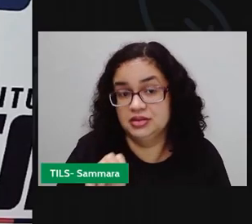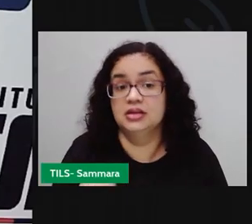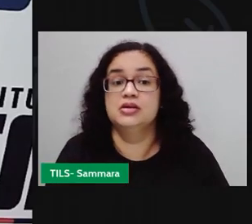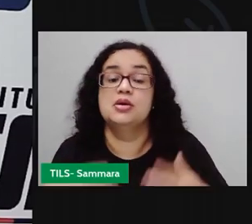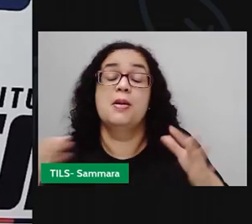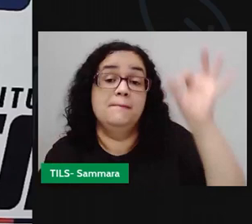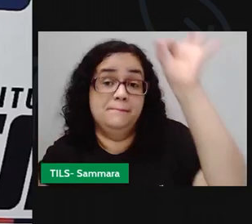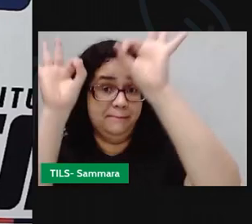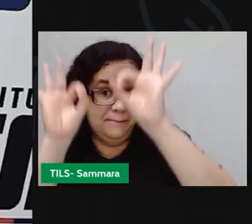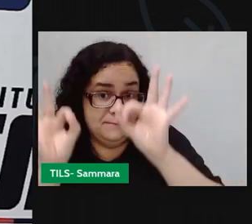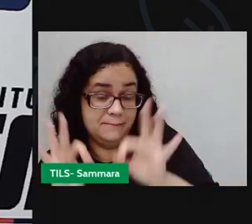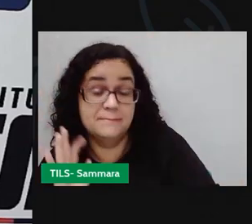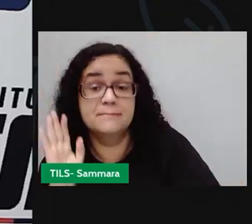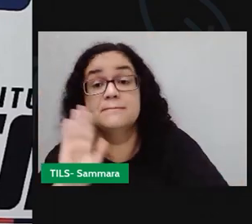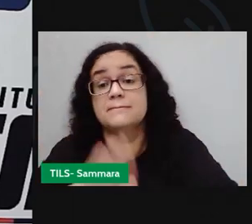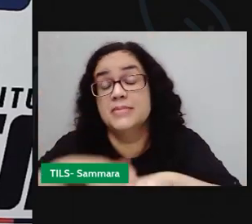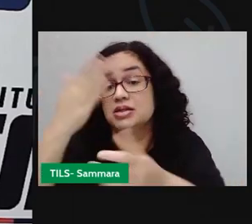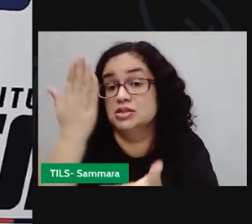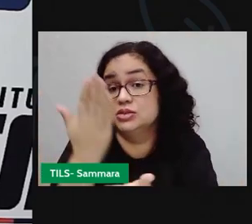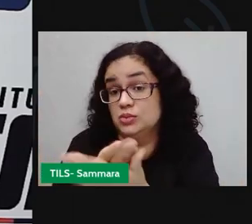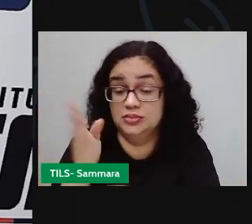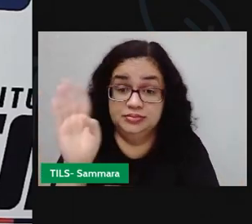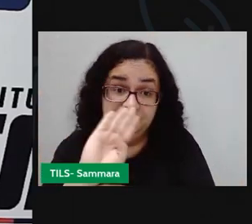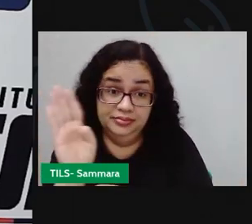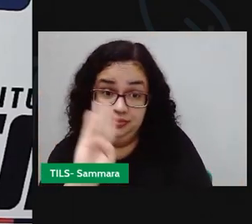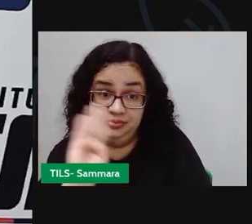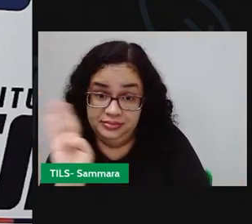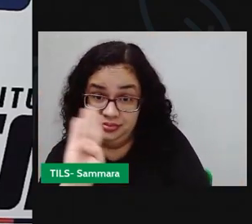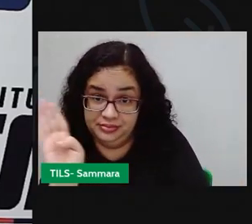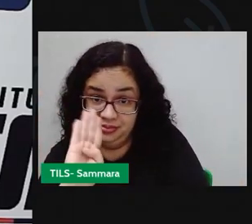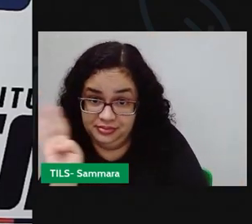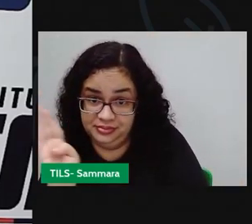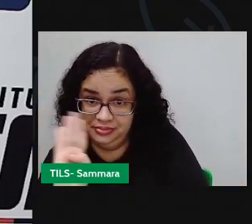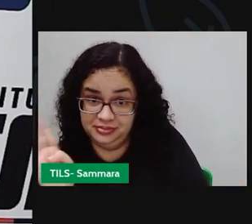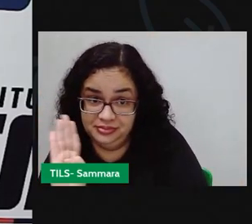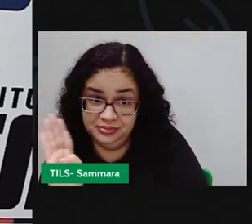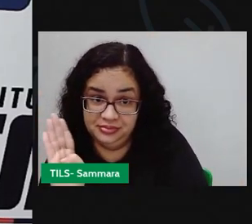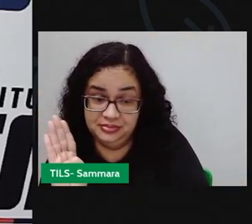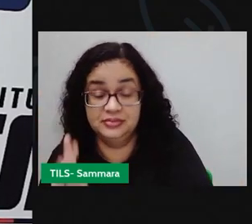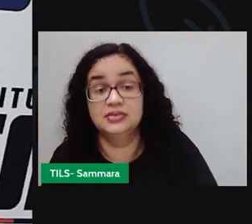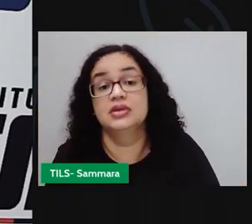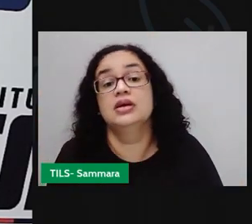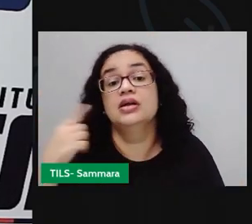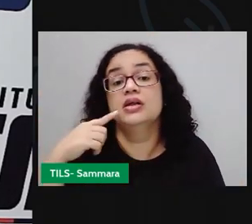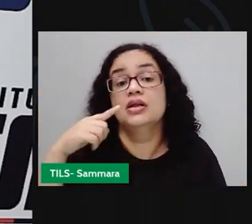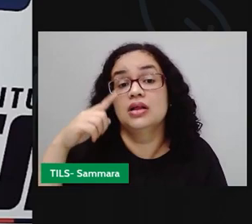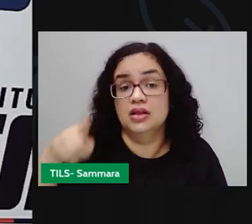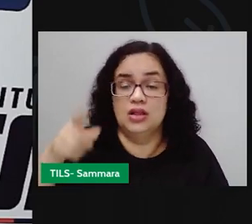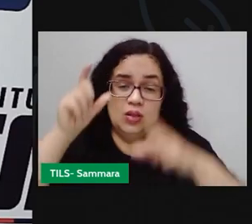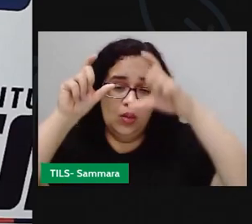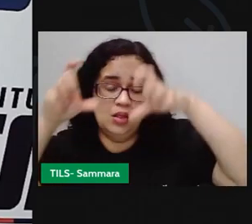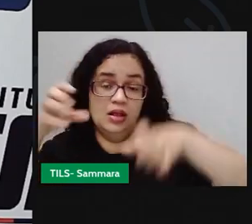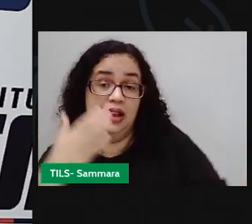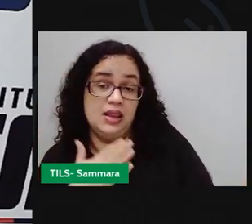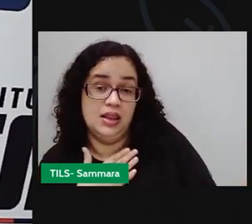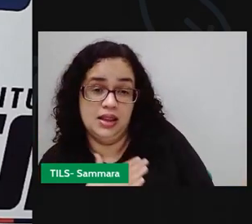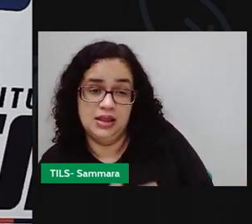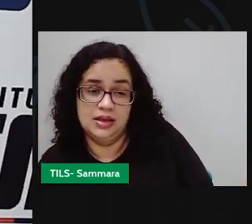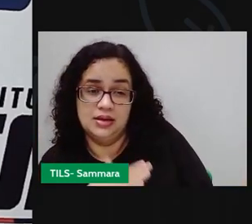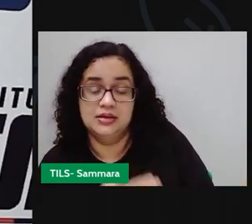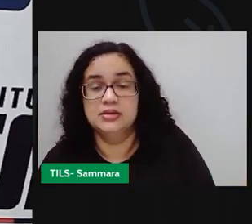E aí, preparados para mais uma videoaula? Olha só! E aí, estão em um lugar